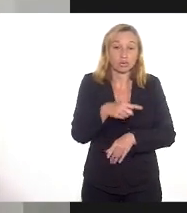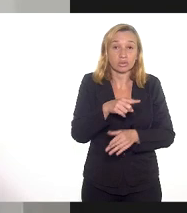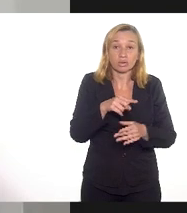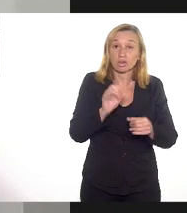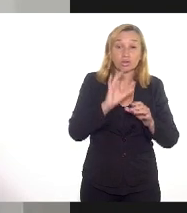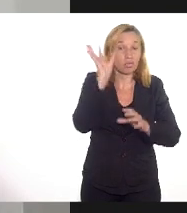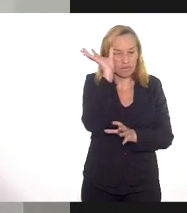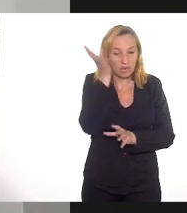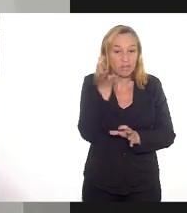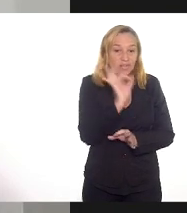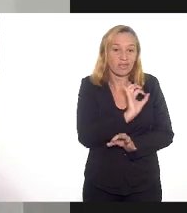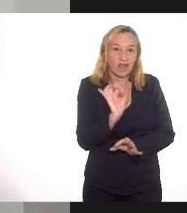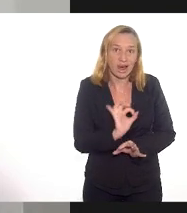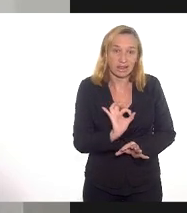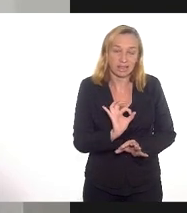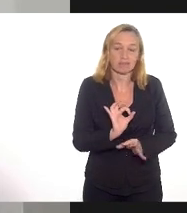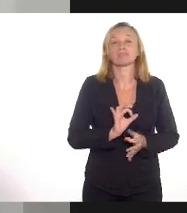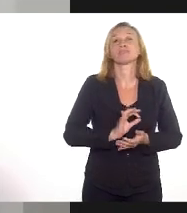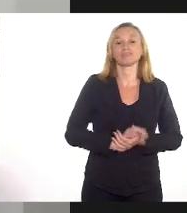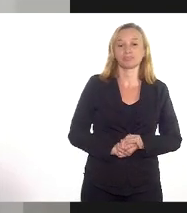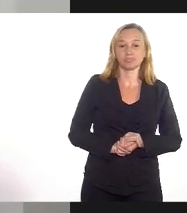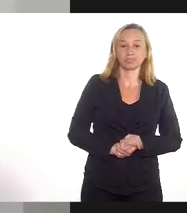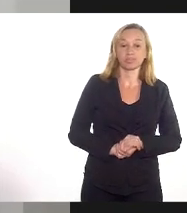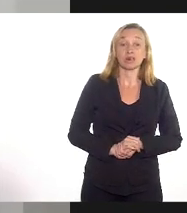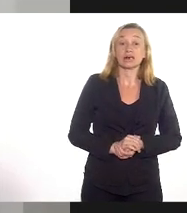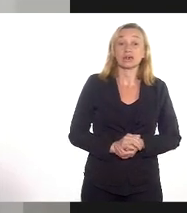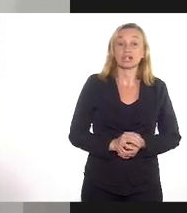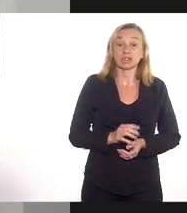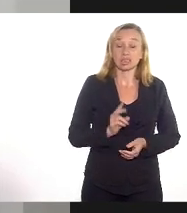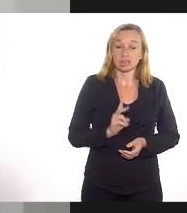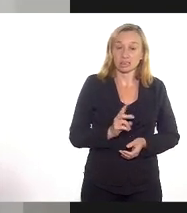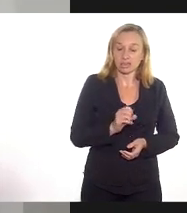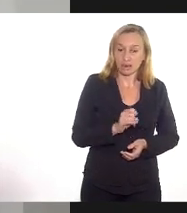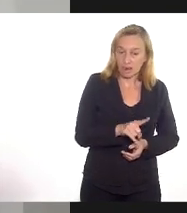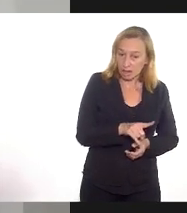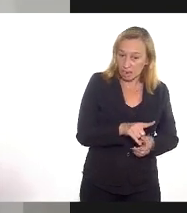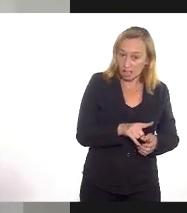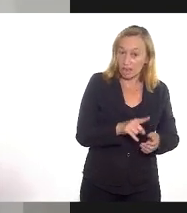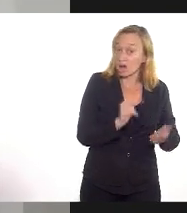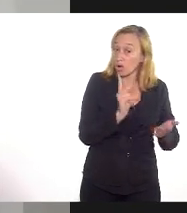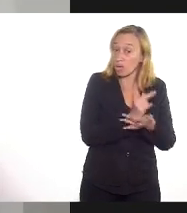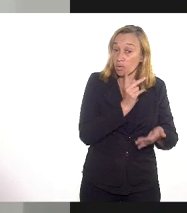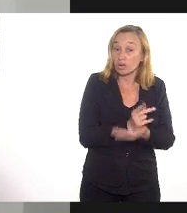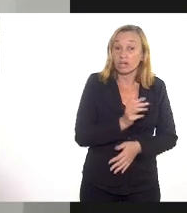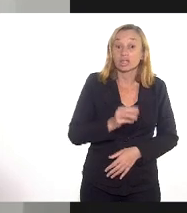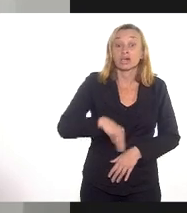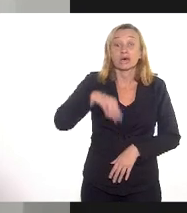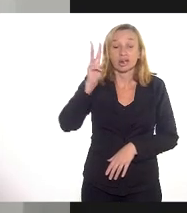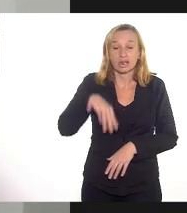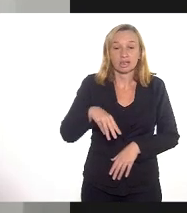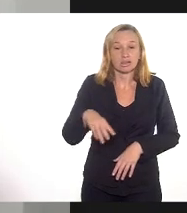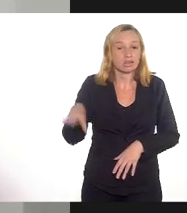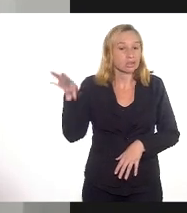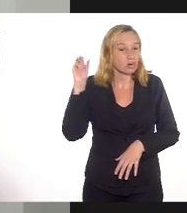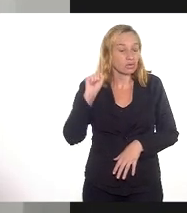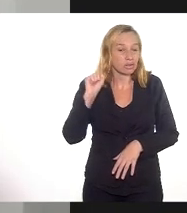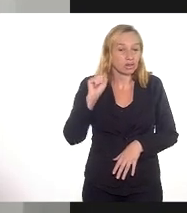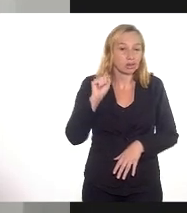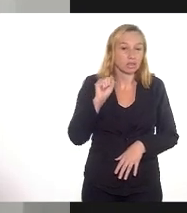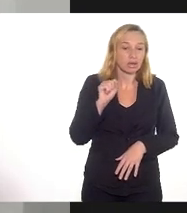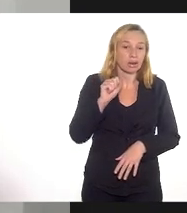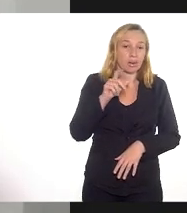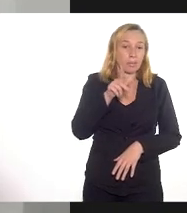nisso. Do jeito que está, repito, é um erro. Quem deveria ter sido ouvido eram os praças da